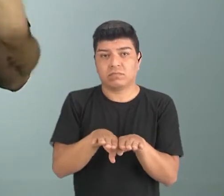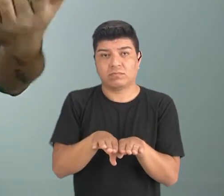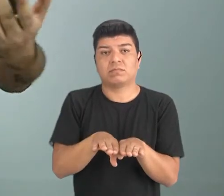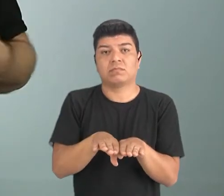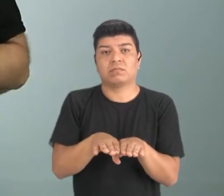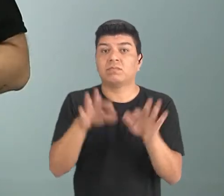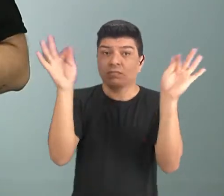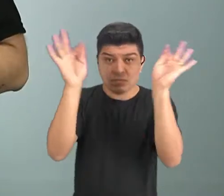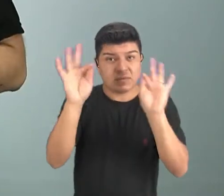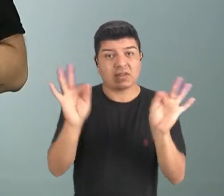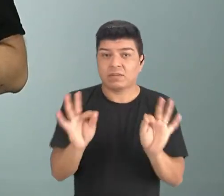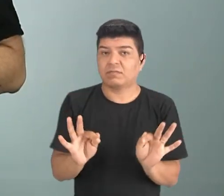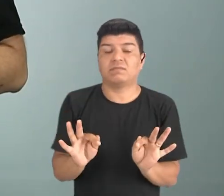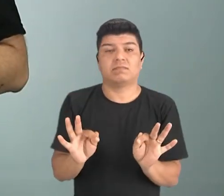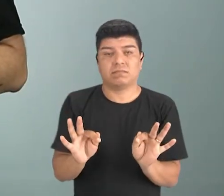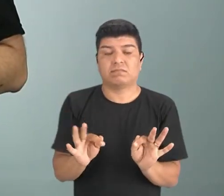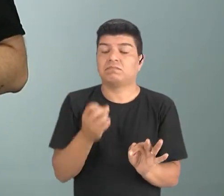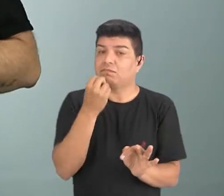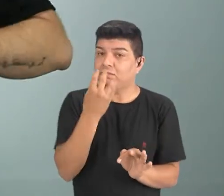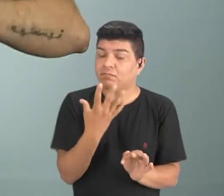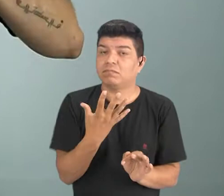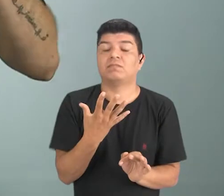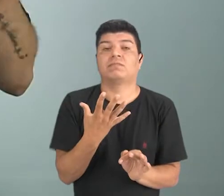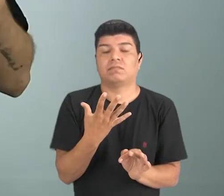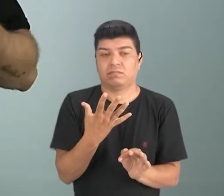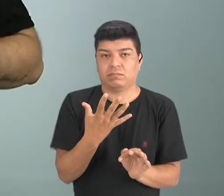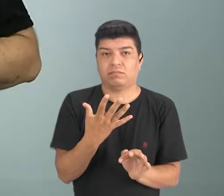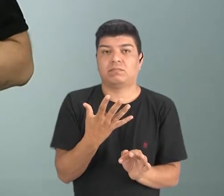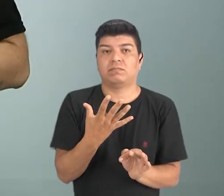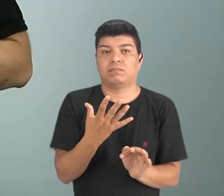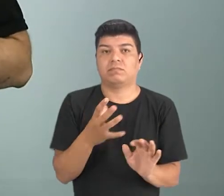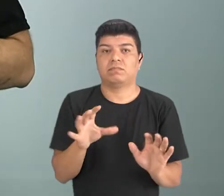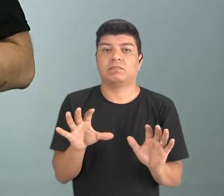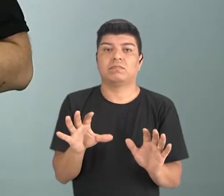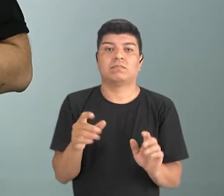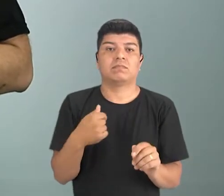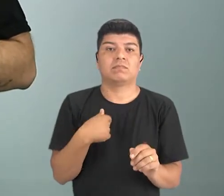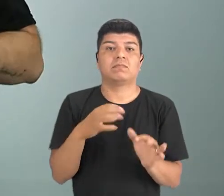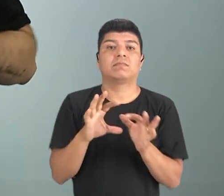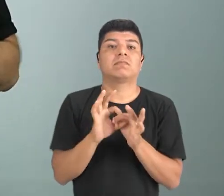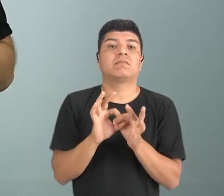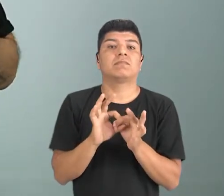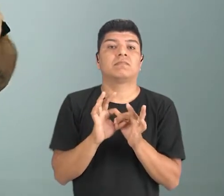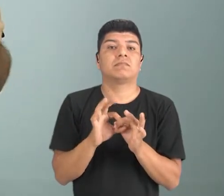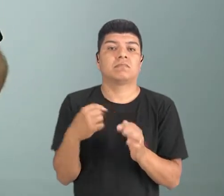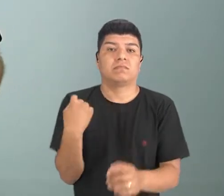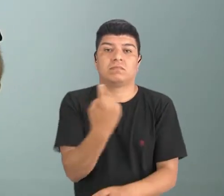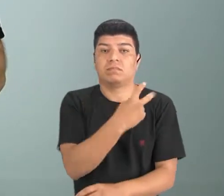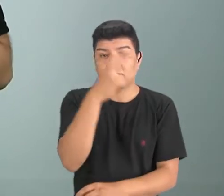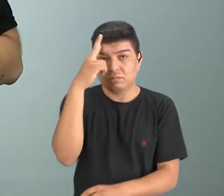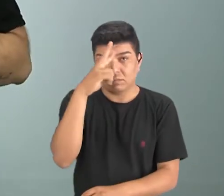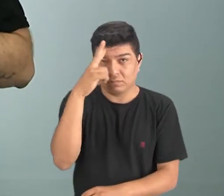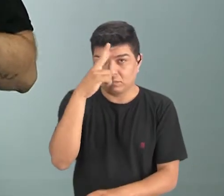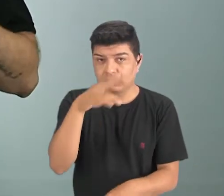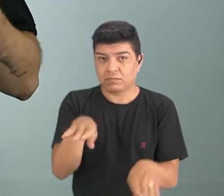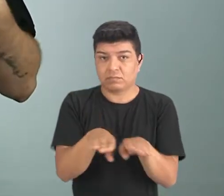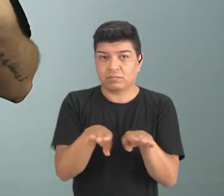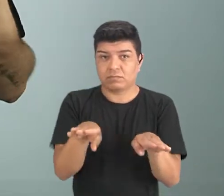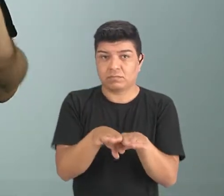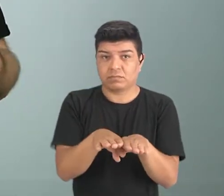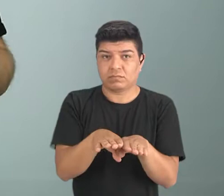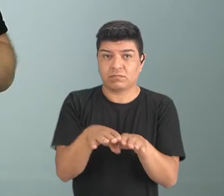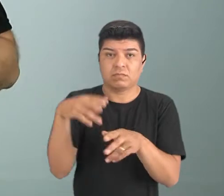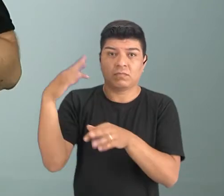são felizes, que são do bem também, que são ali, que estão ligados, né, à nossa história, ligados ao